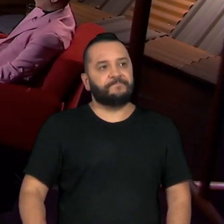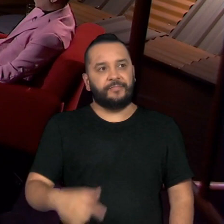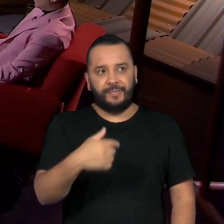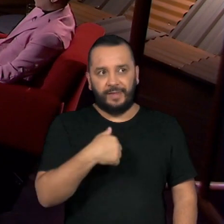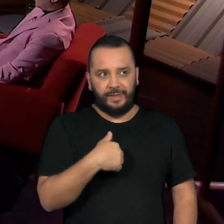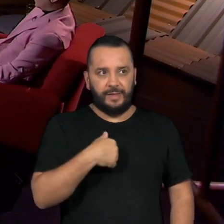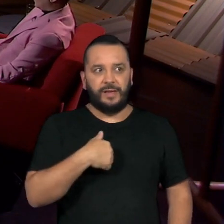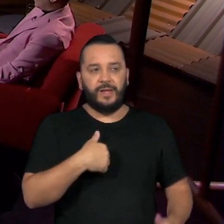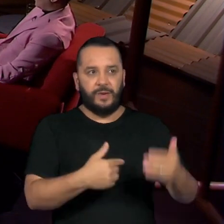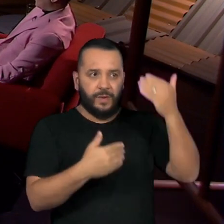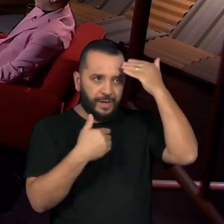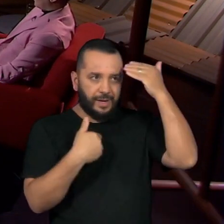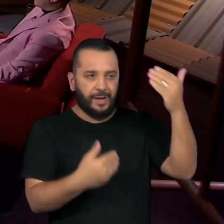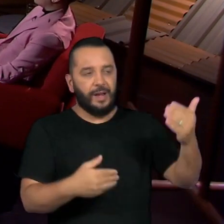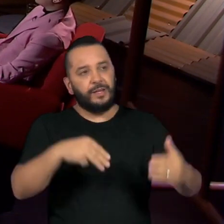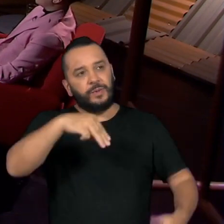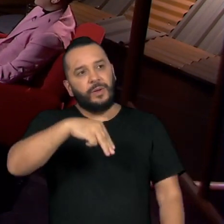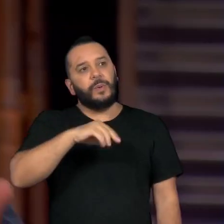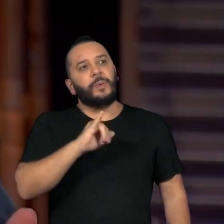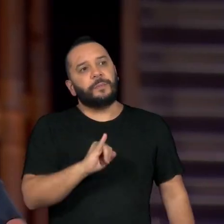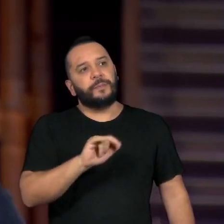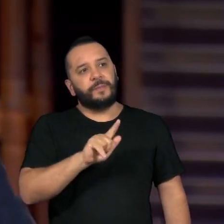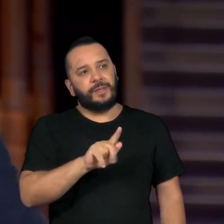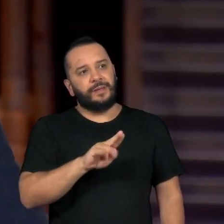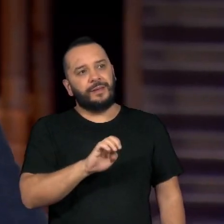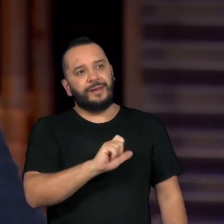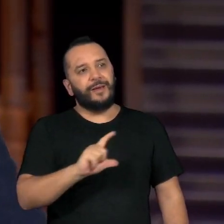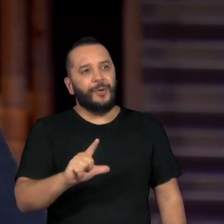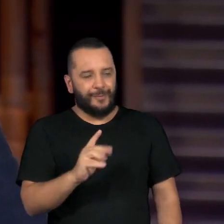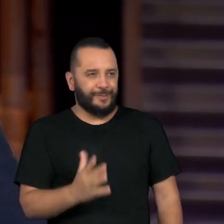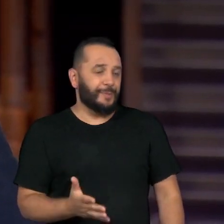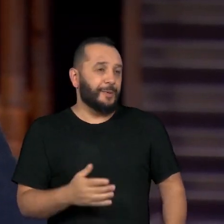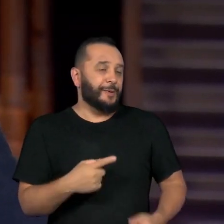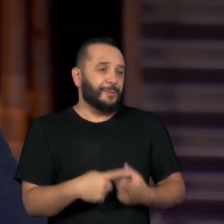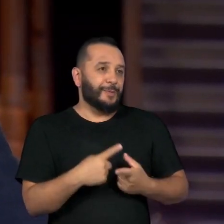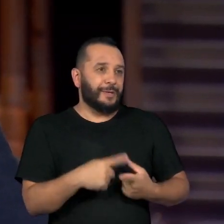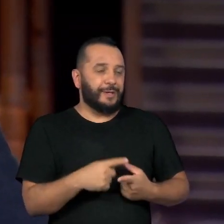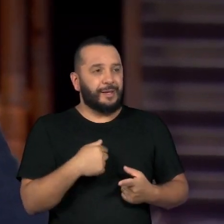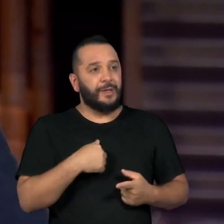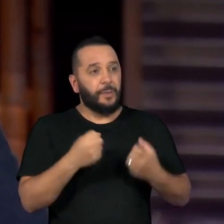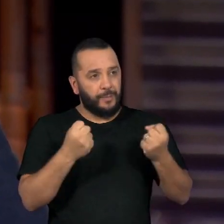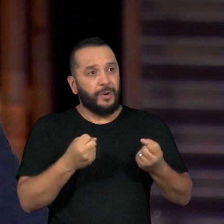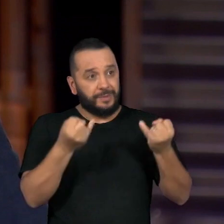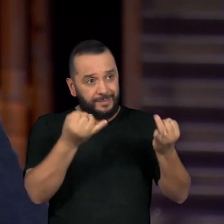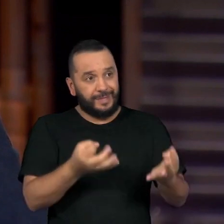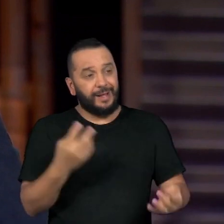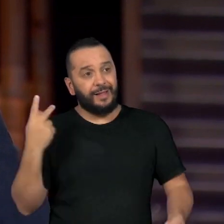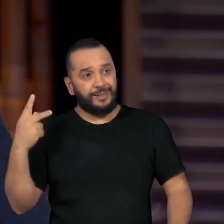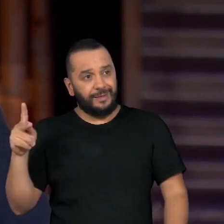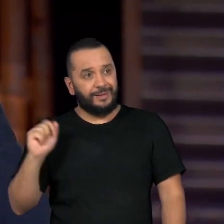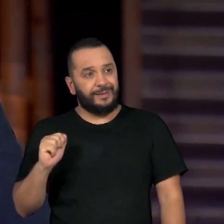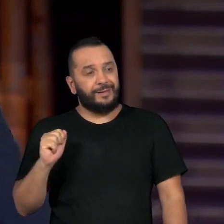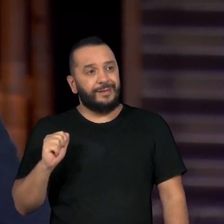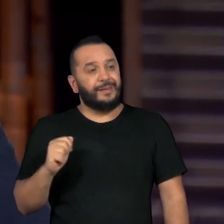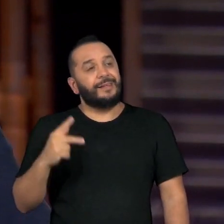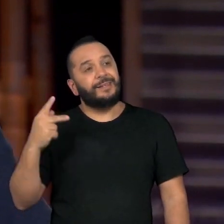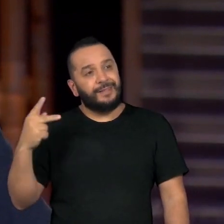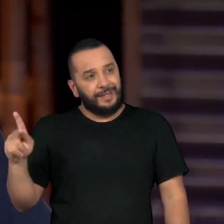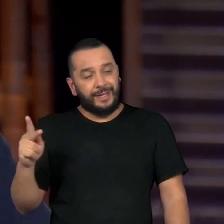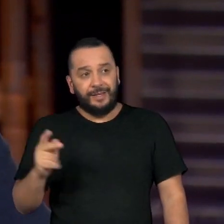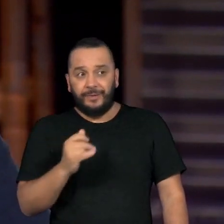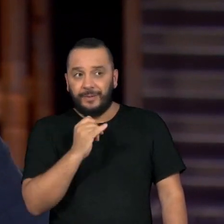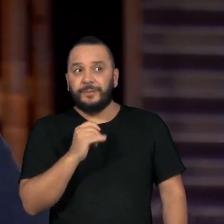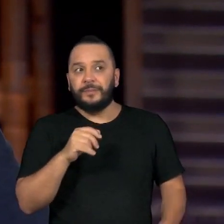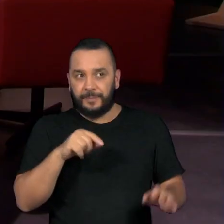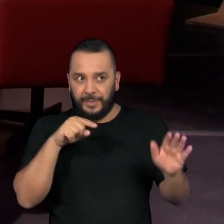grato ao Miguel, por exemplo, da gente poder estar falando aqui dele. Sim. E ele te mandou